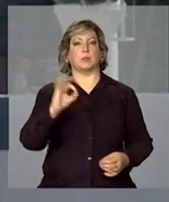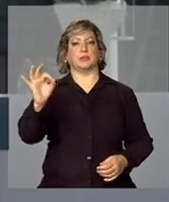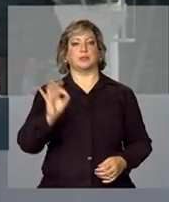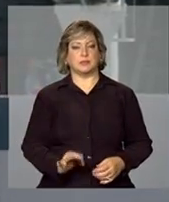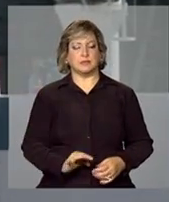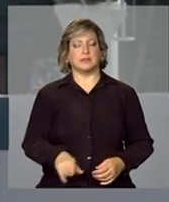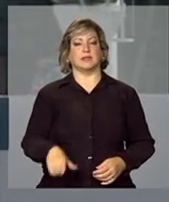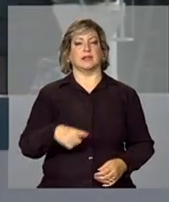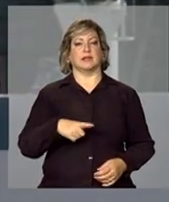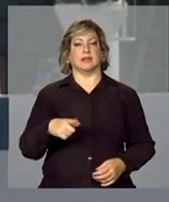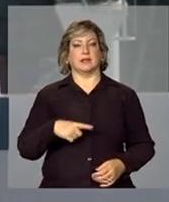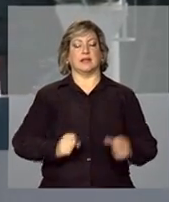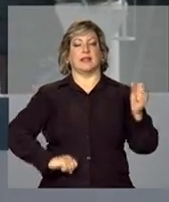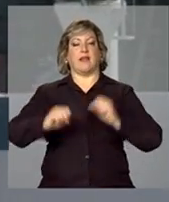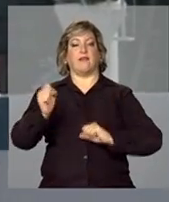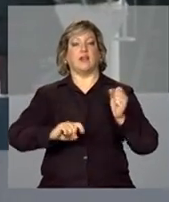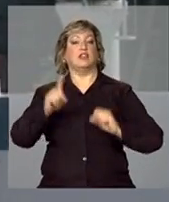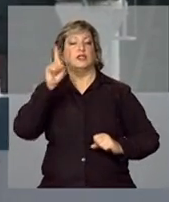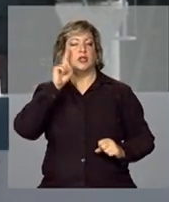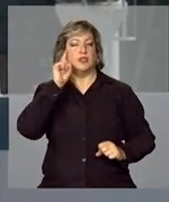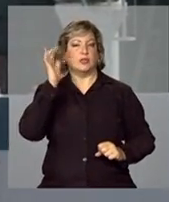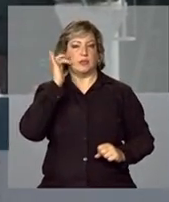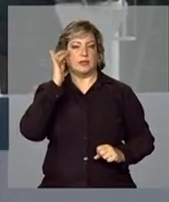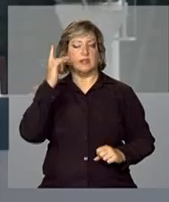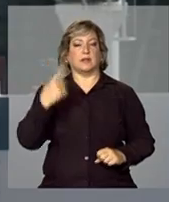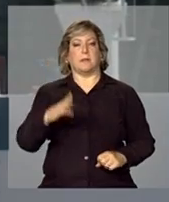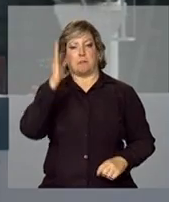produção de área brasileira